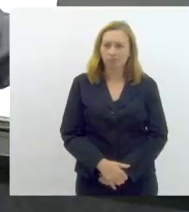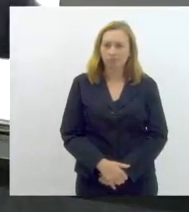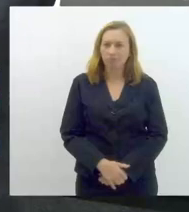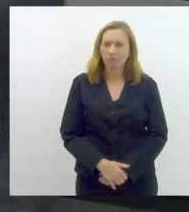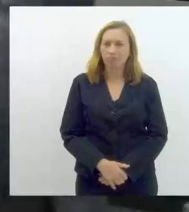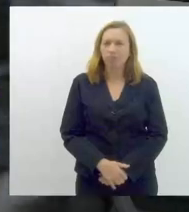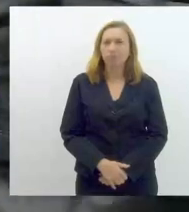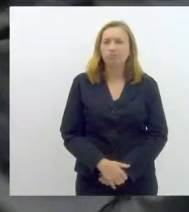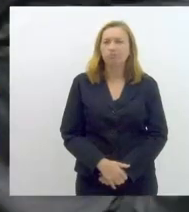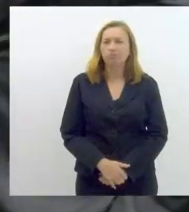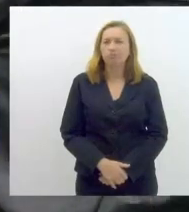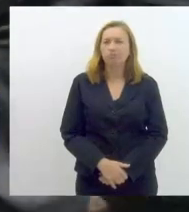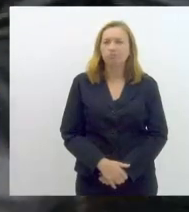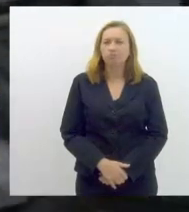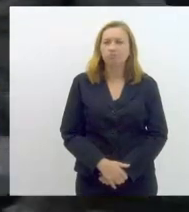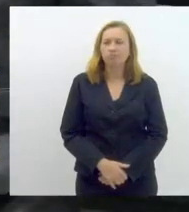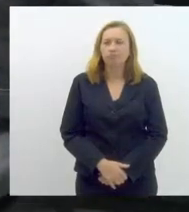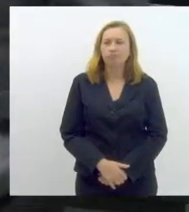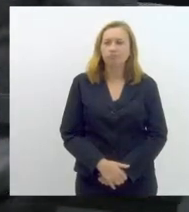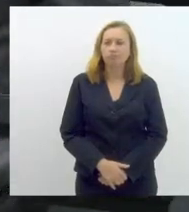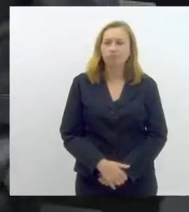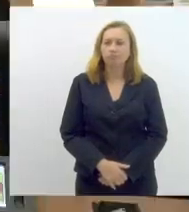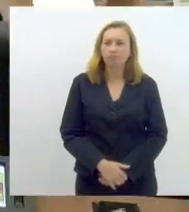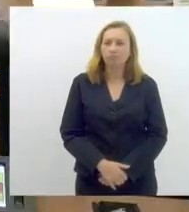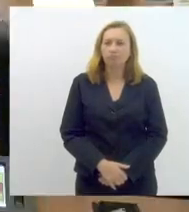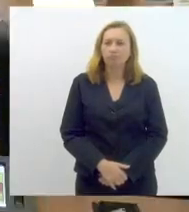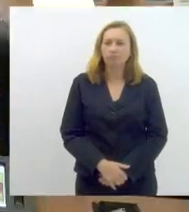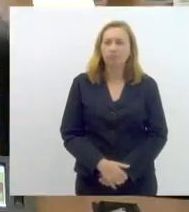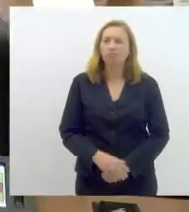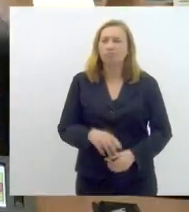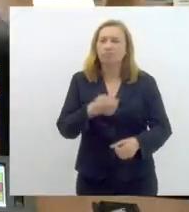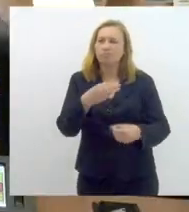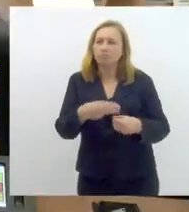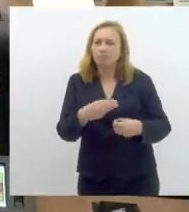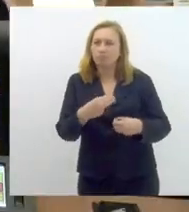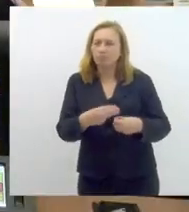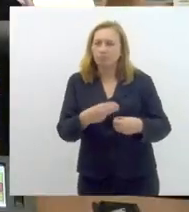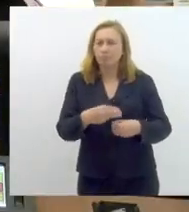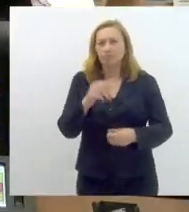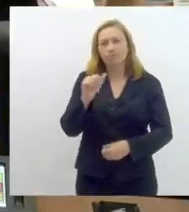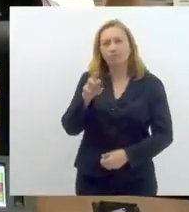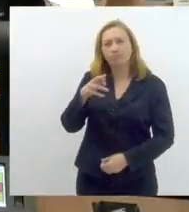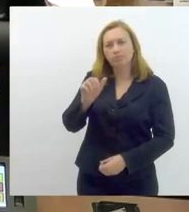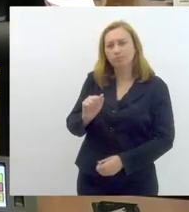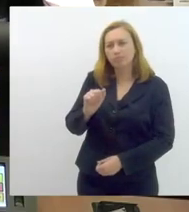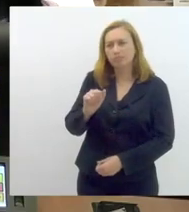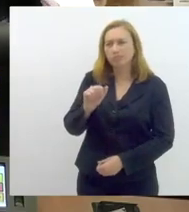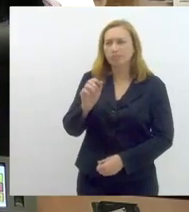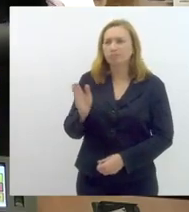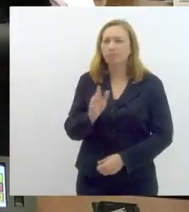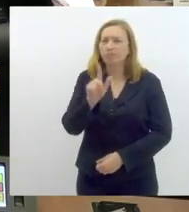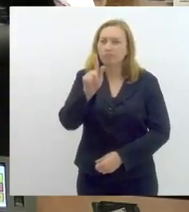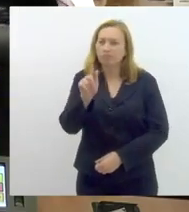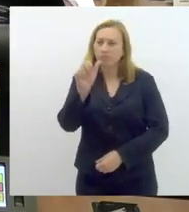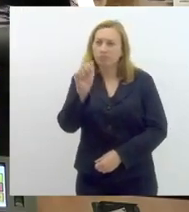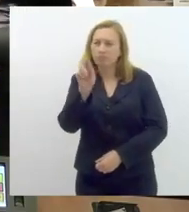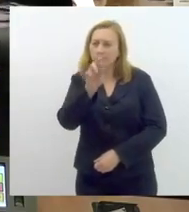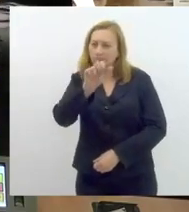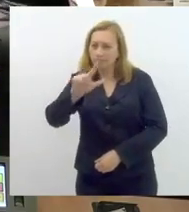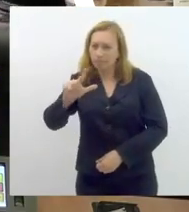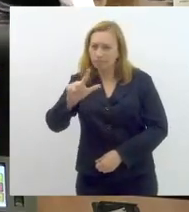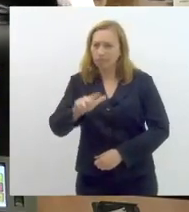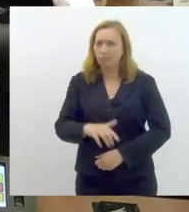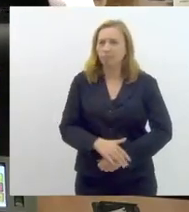A seguir, pelo município de Araruama, Gabriel Bochá de Aguiar.